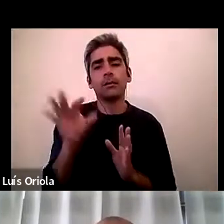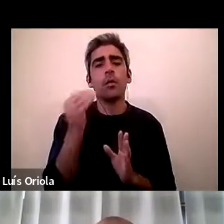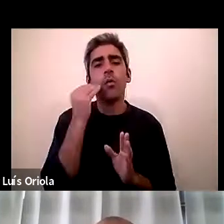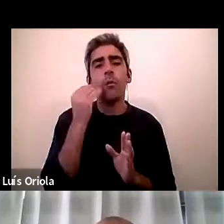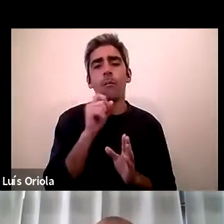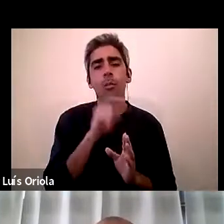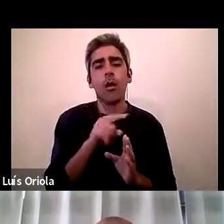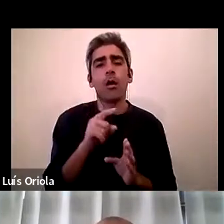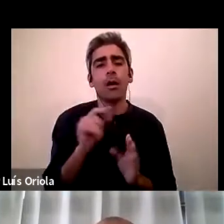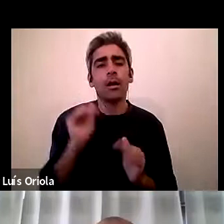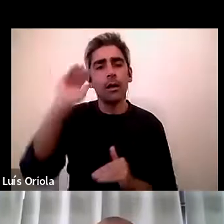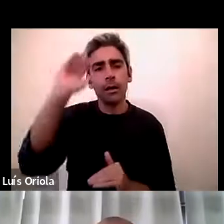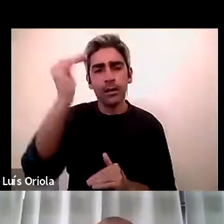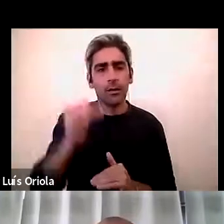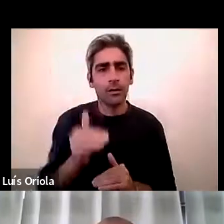se pode reduzir